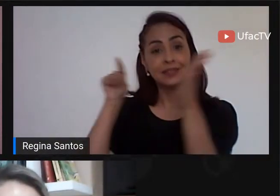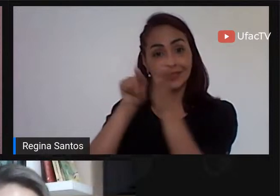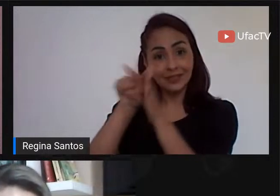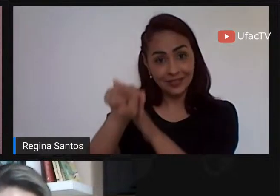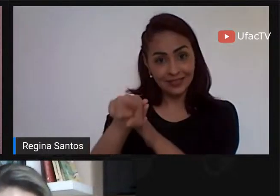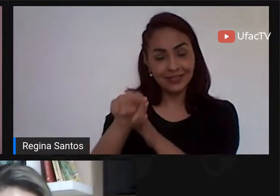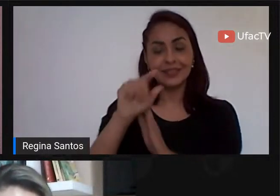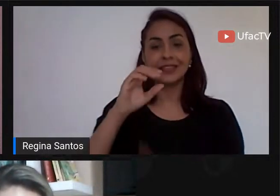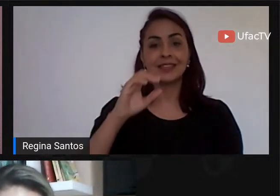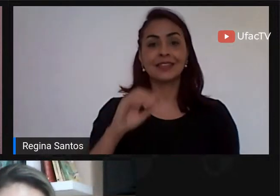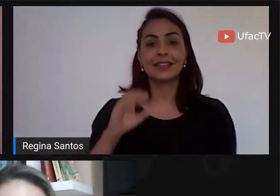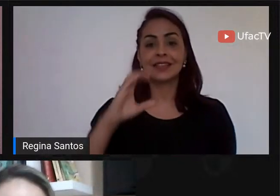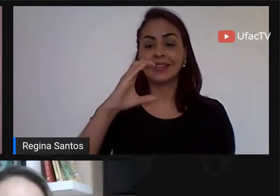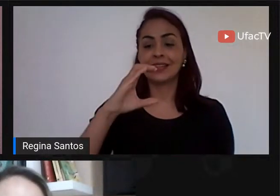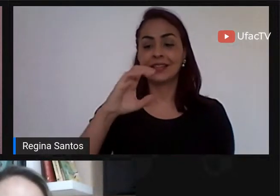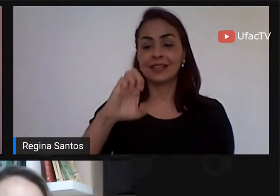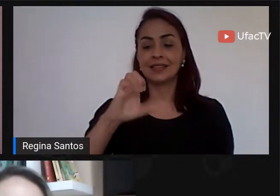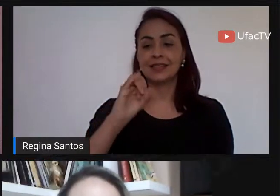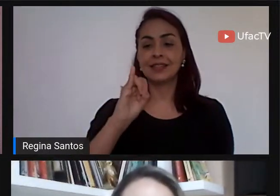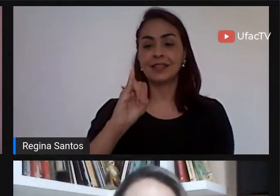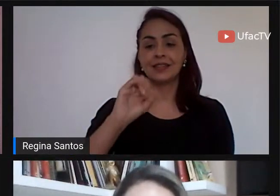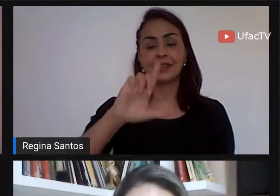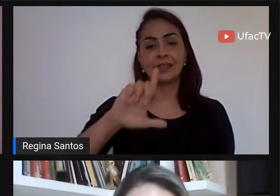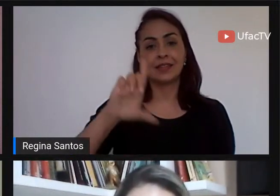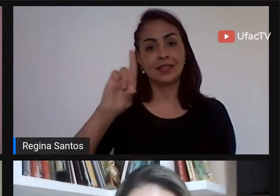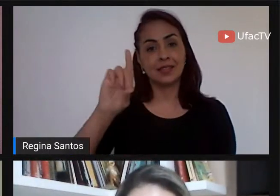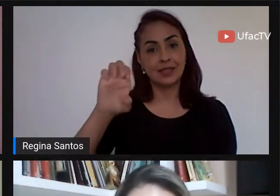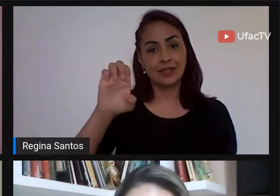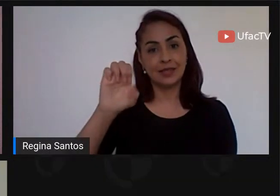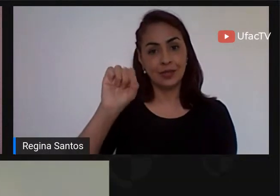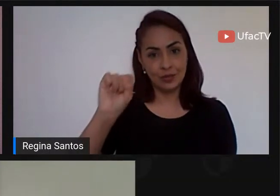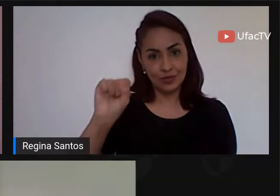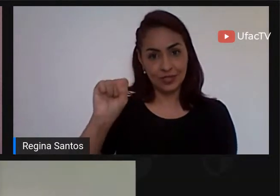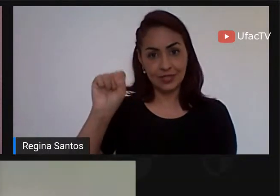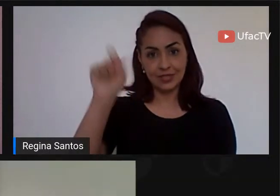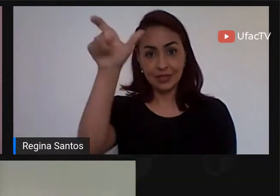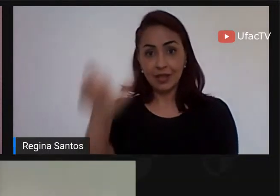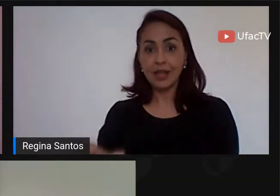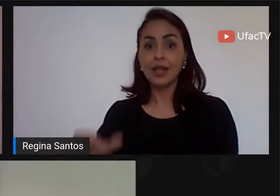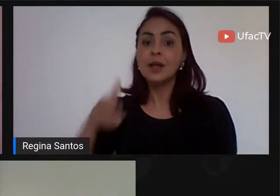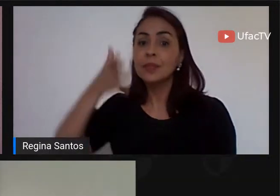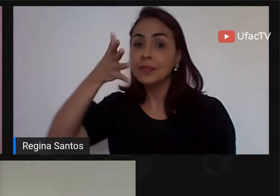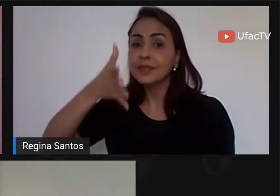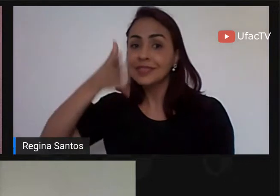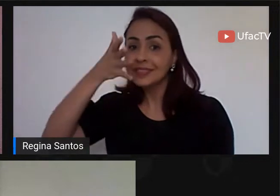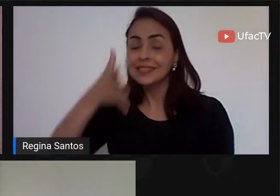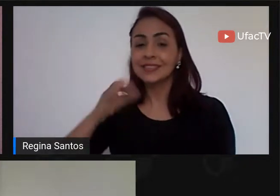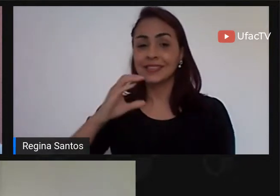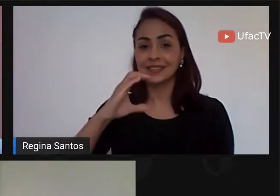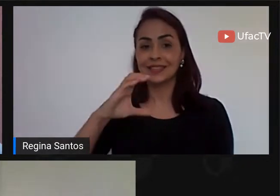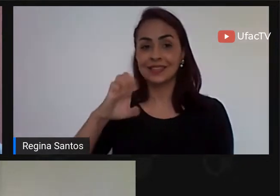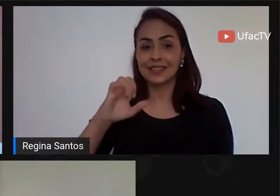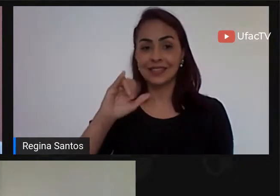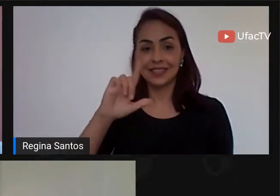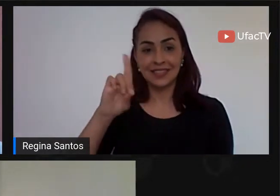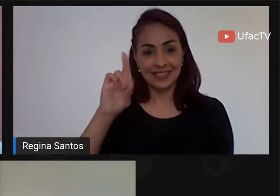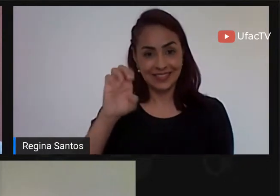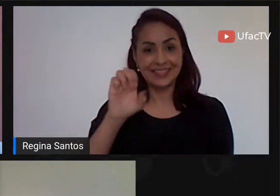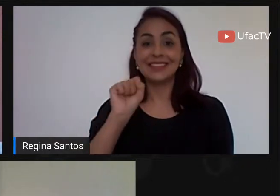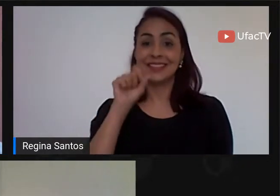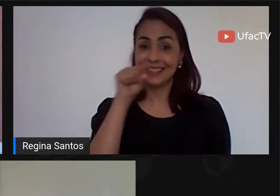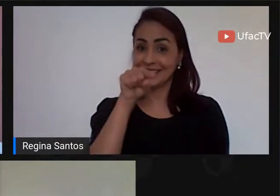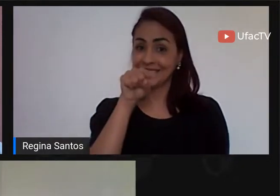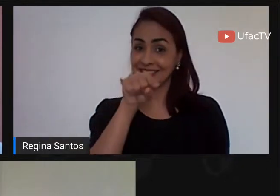Seult, tá? Essa relação entre aprender e ler, Seult, vem cá, Seult, é para você,